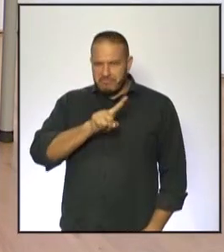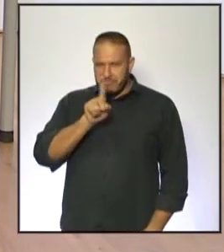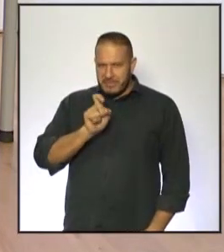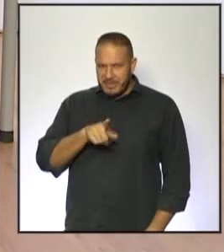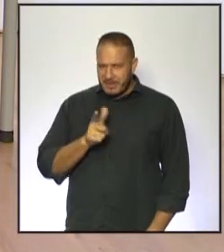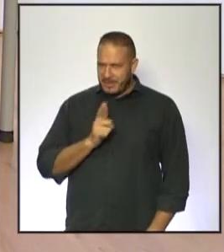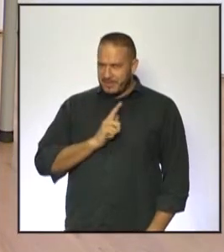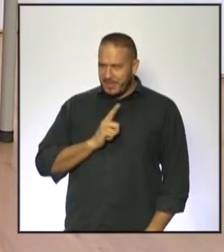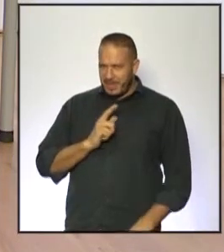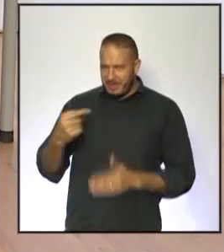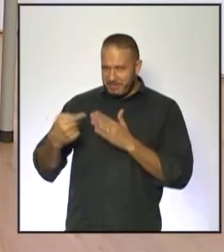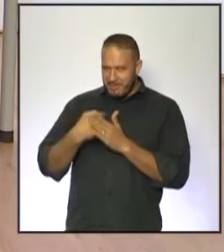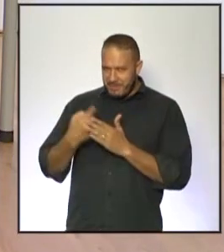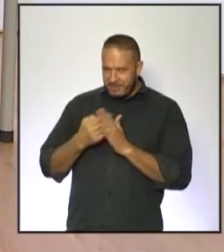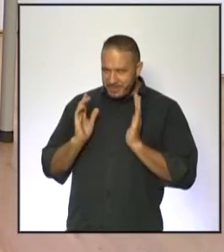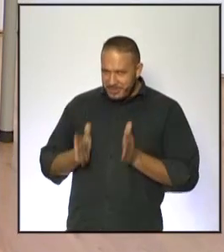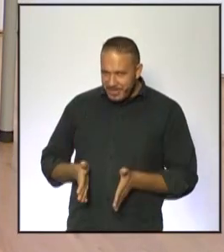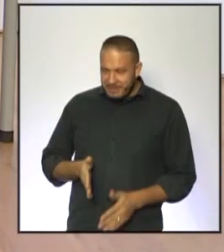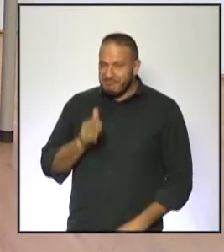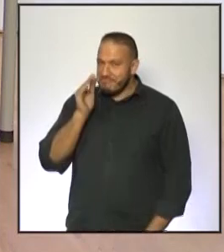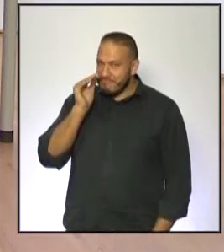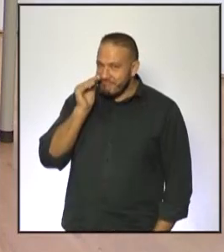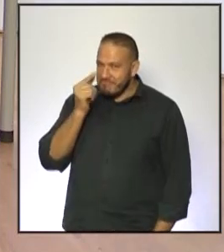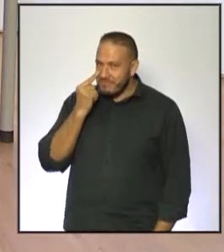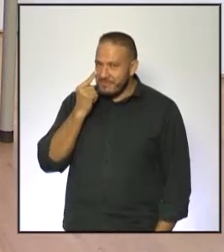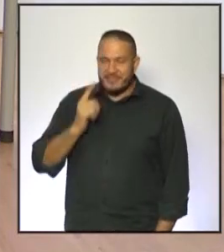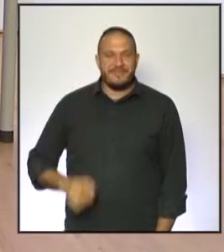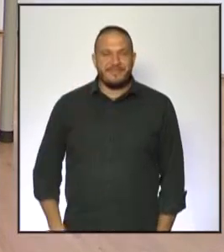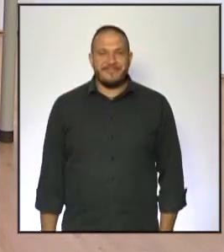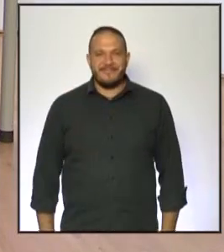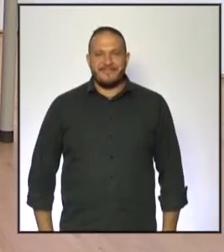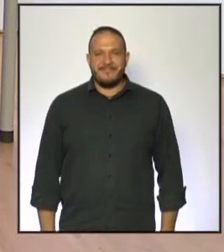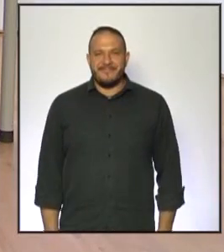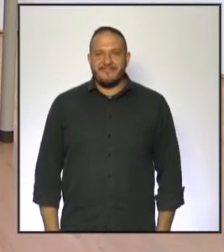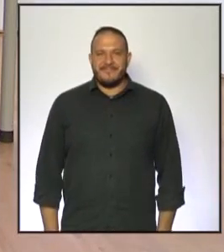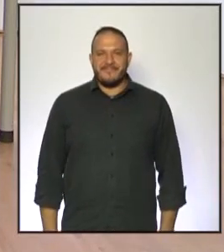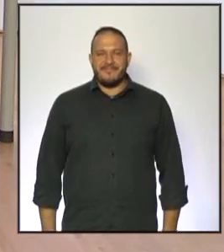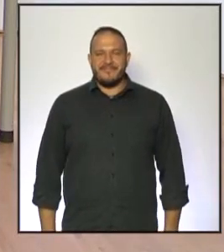para conversar? Vamos lá.